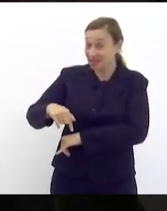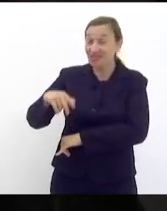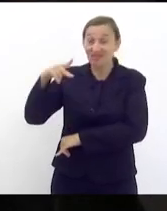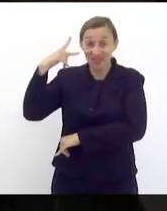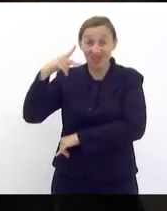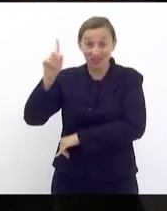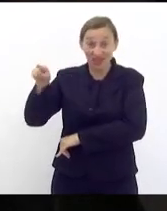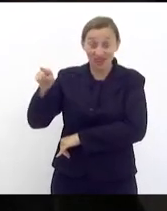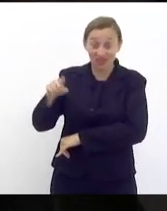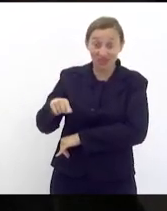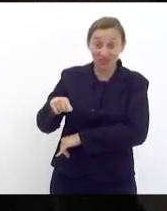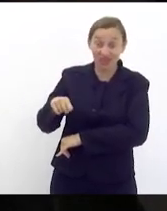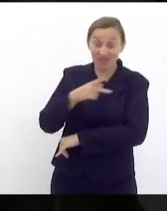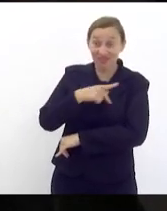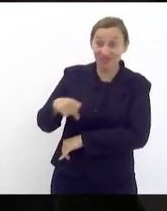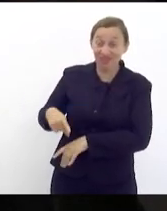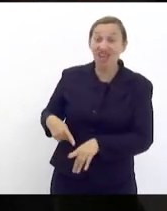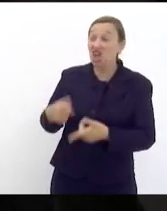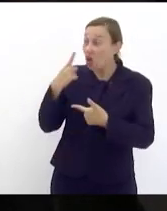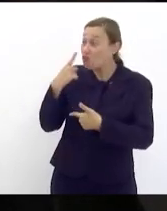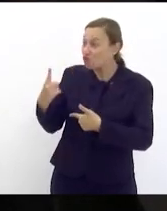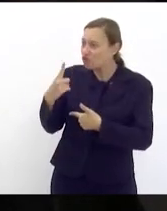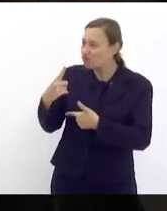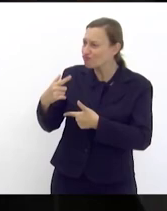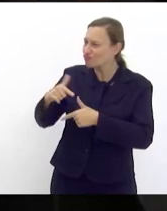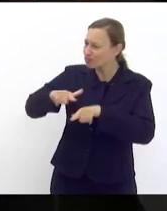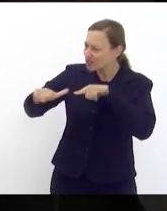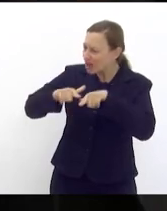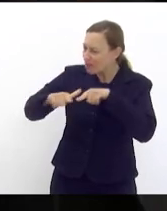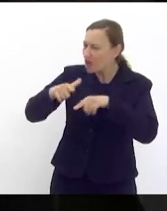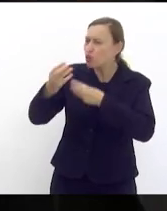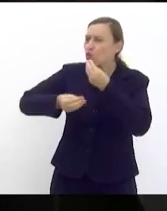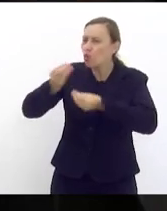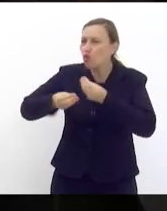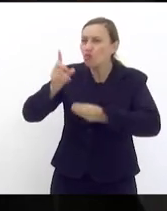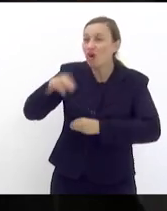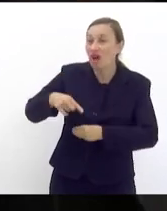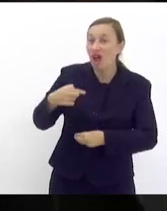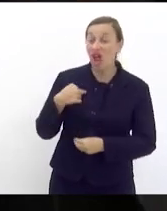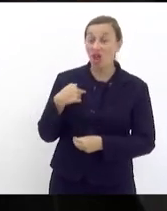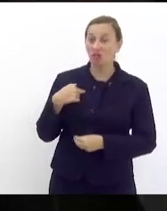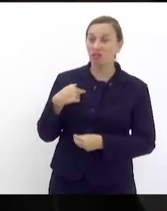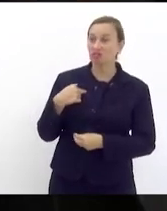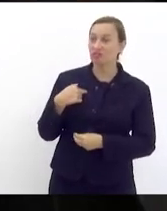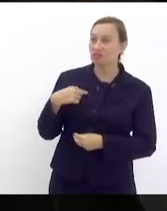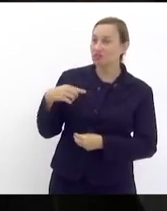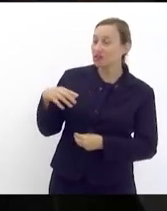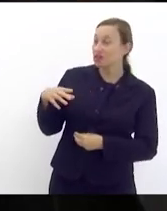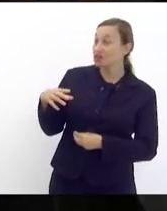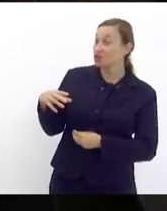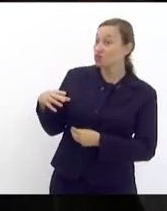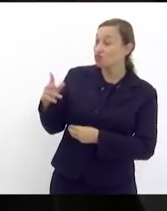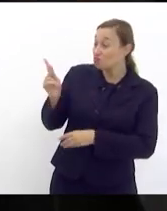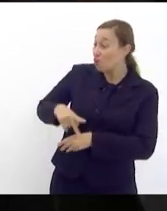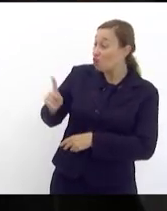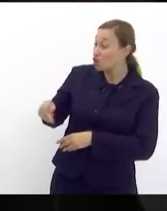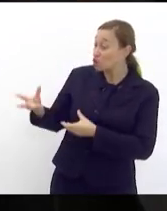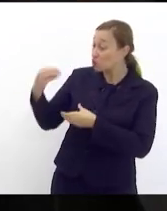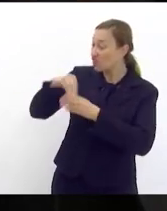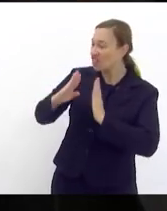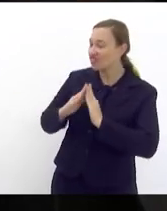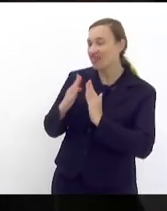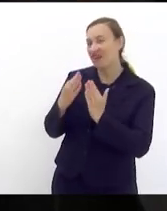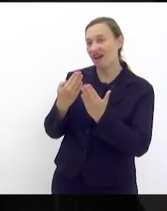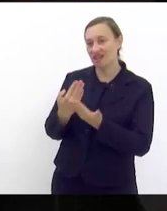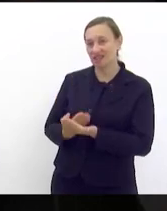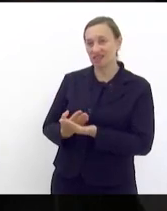de Janeiro, e vi o trabalho e como é. Eu falo que eu tive uma escola dentro de casa. Eu fiz uma faculdade